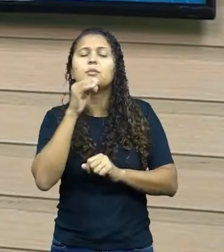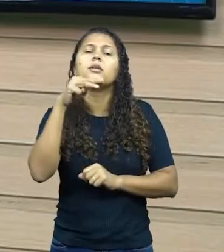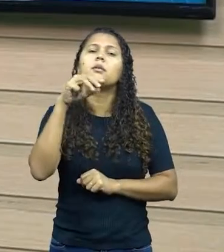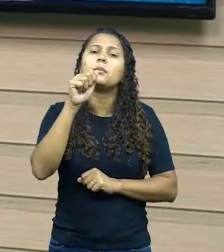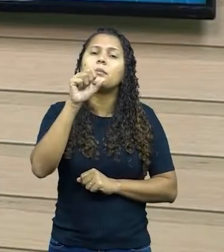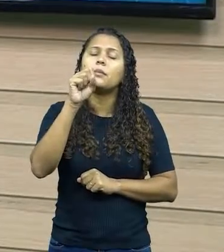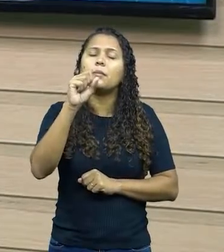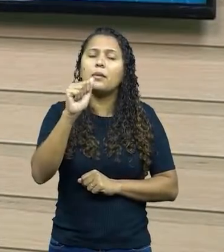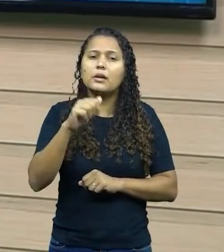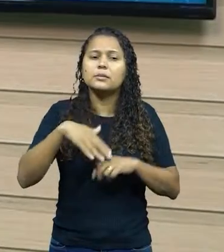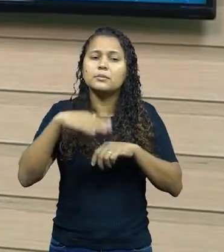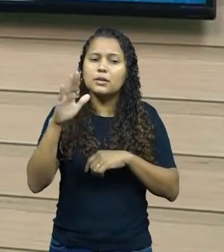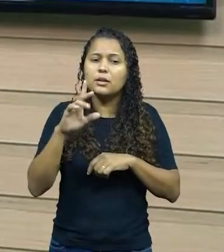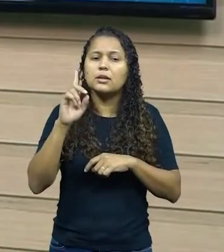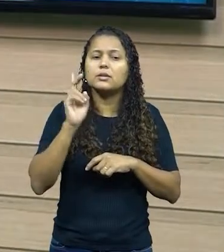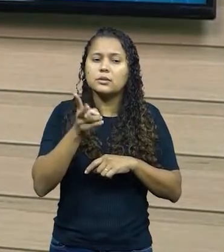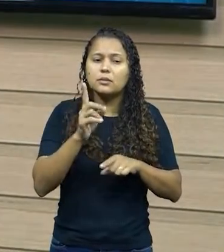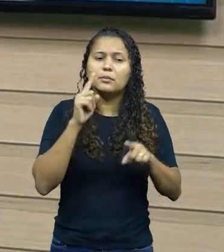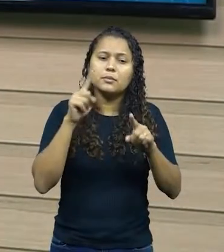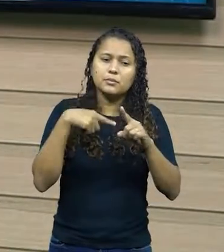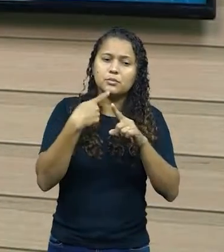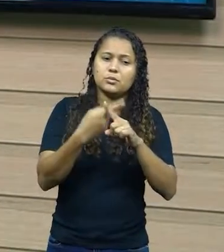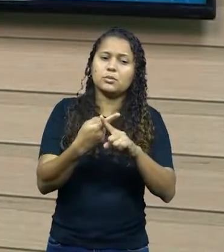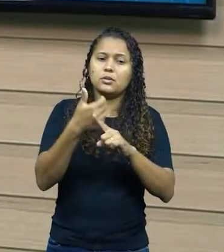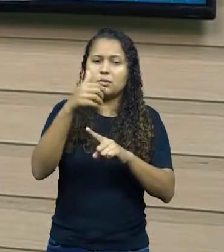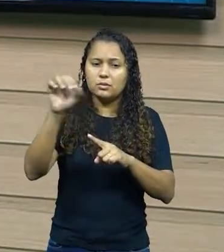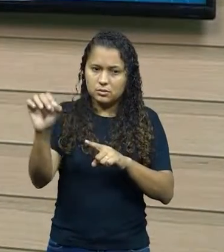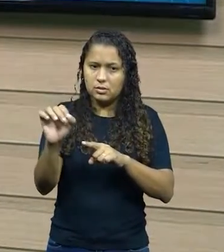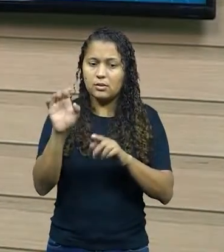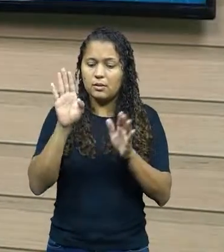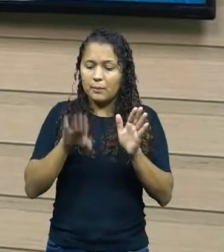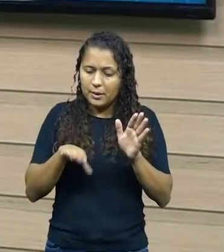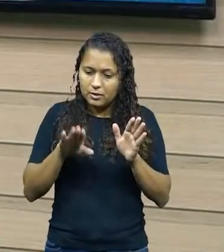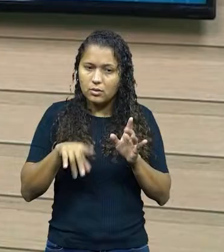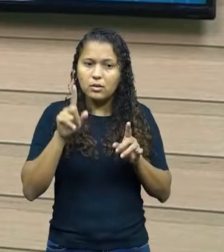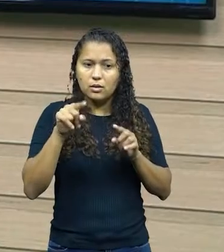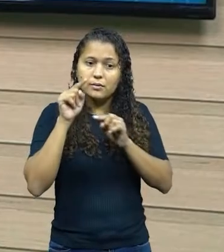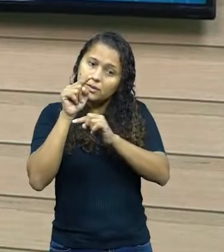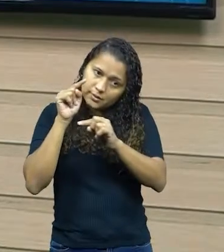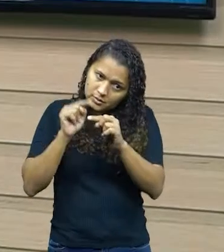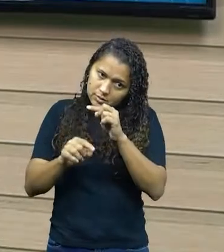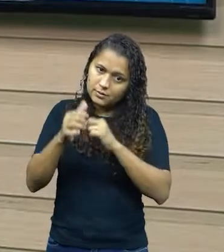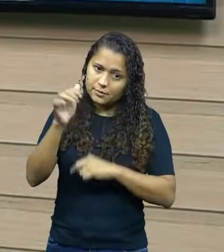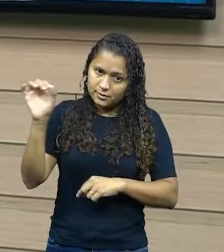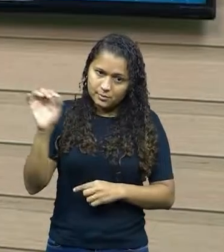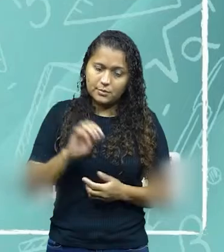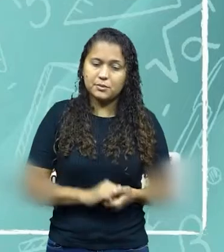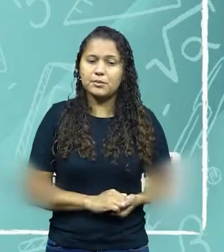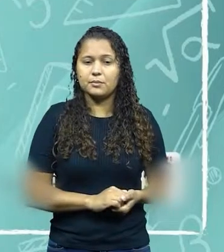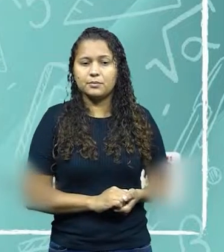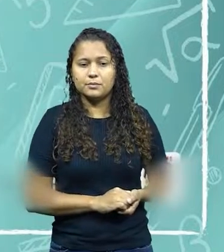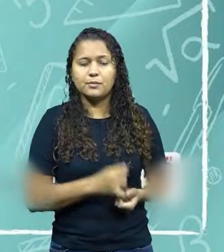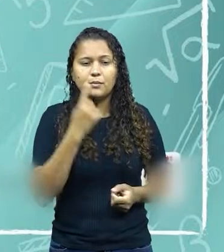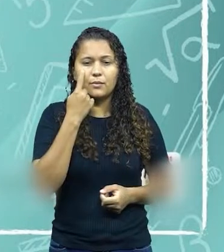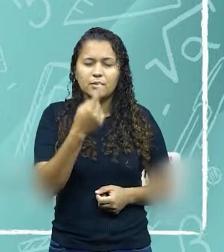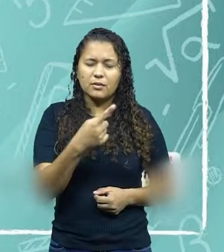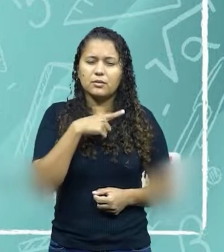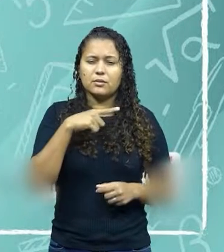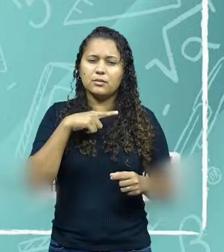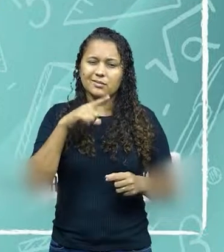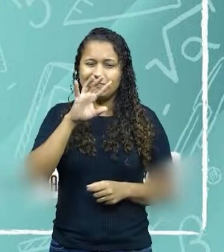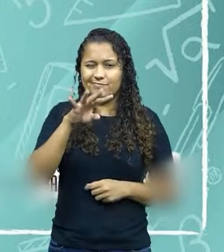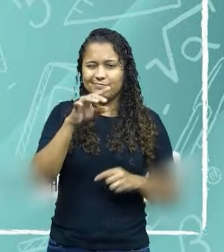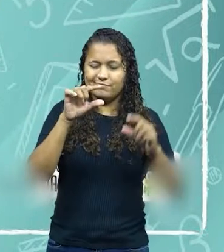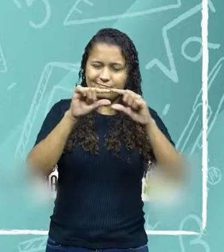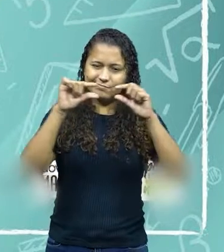massas maiores, elas são multiplicadas por 10. E as massas menores, elas são divididas por 10. Eu trouxe